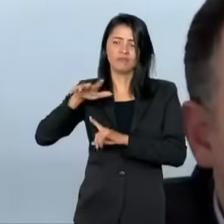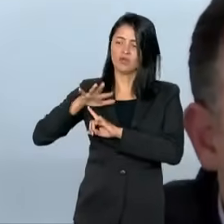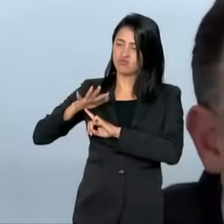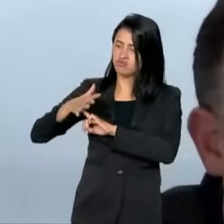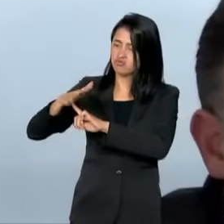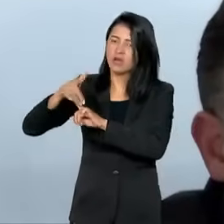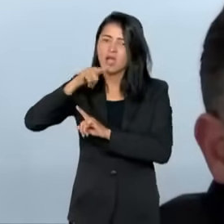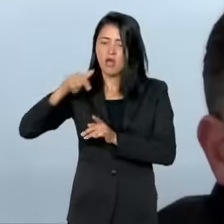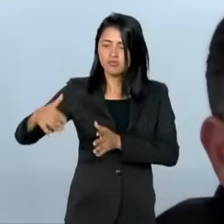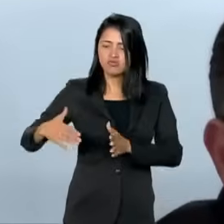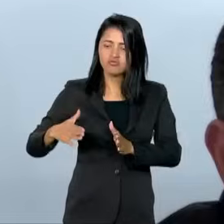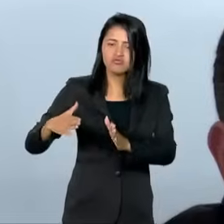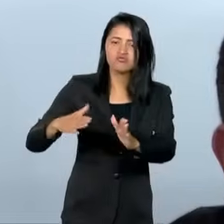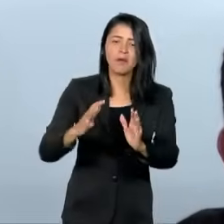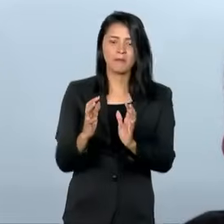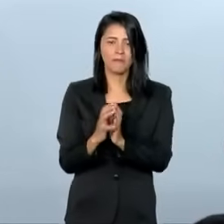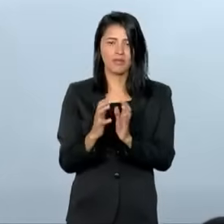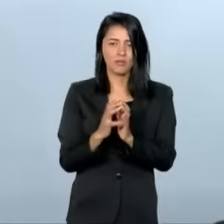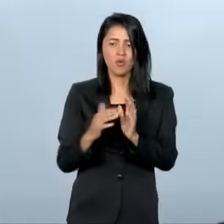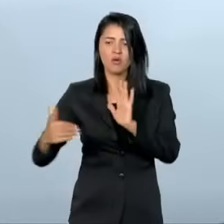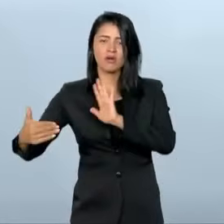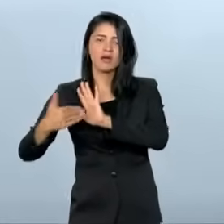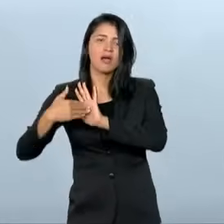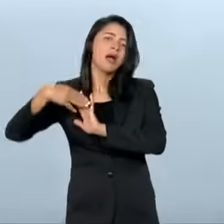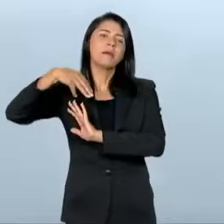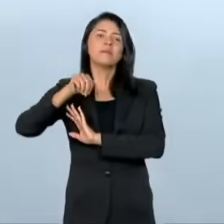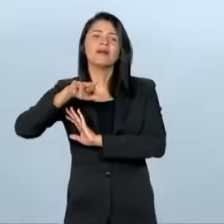São Francisco de Pernambuco a Maceió,